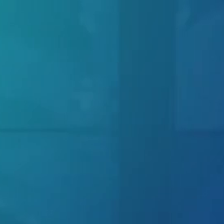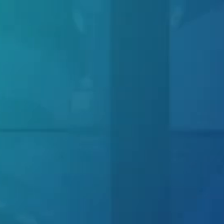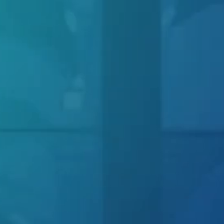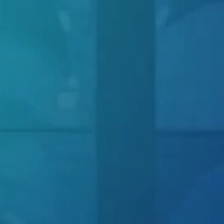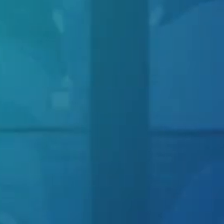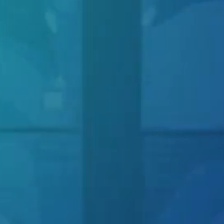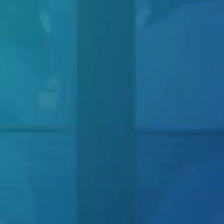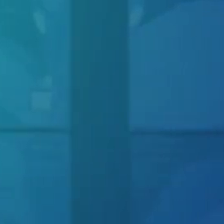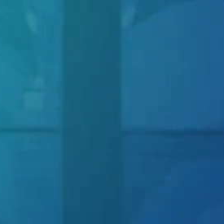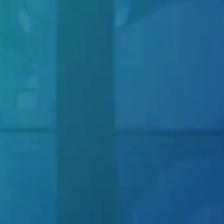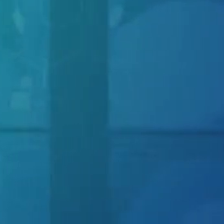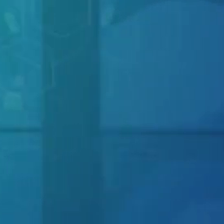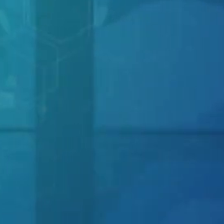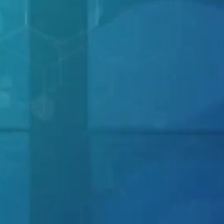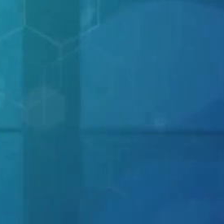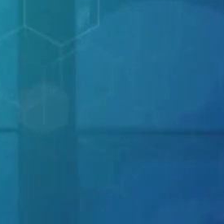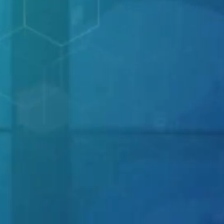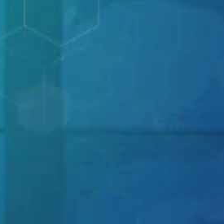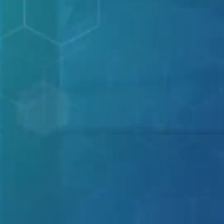Música